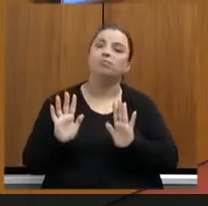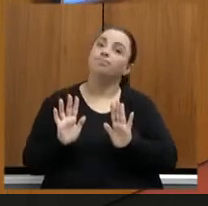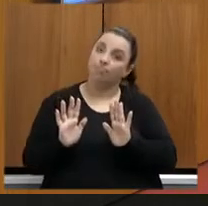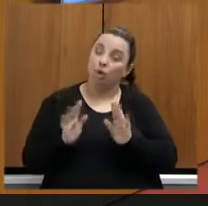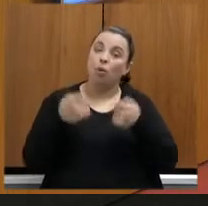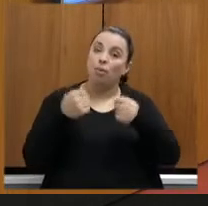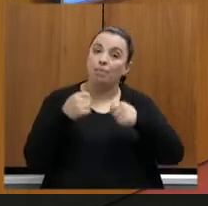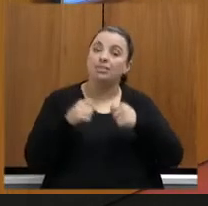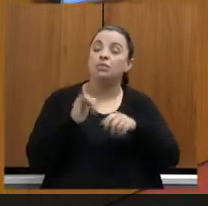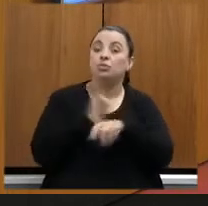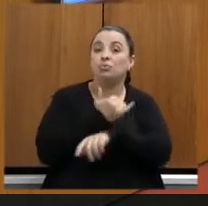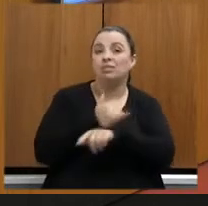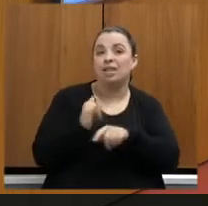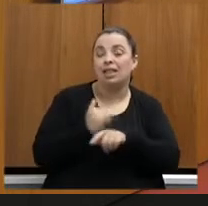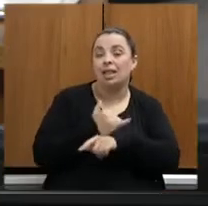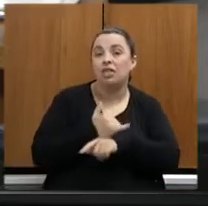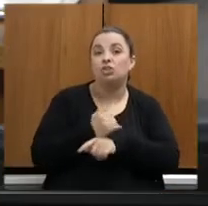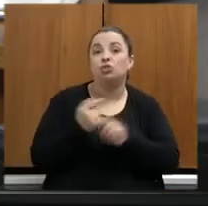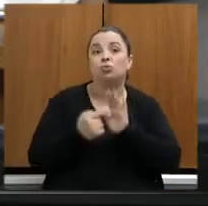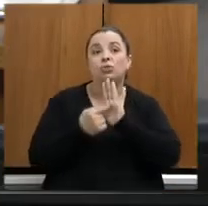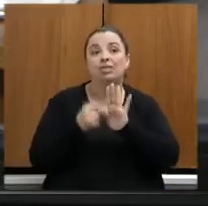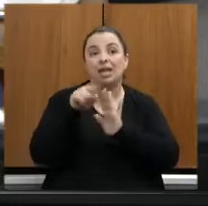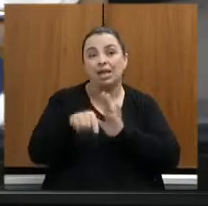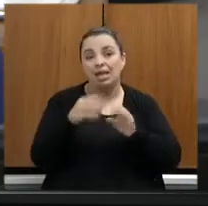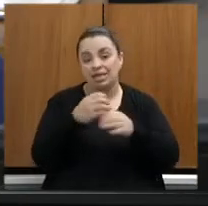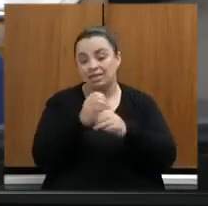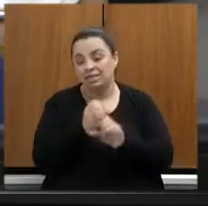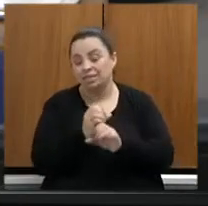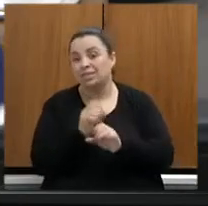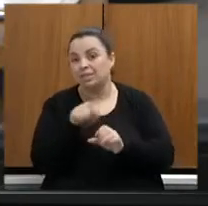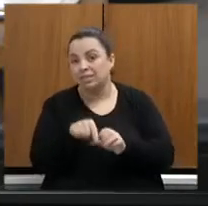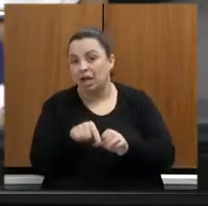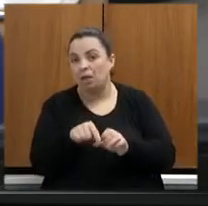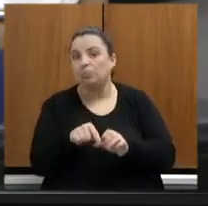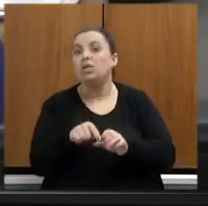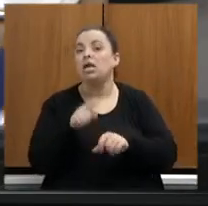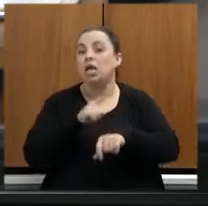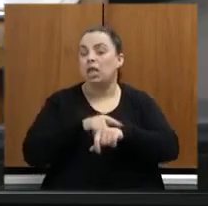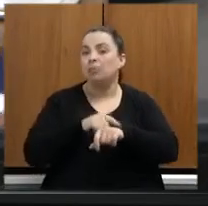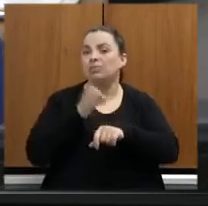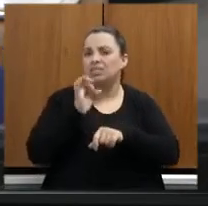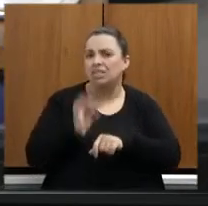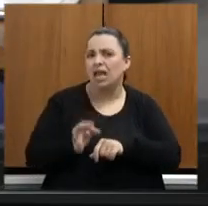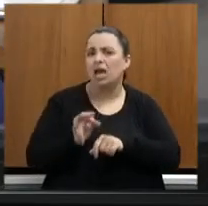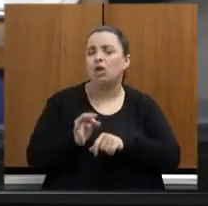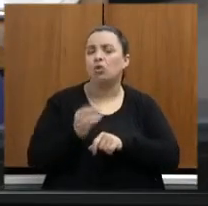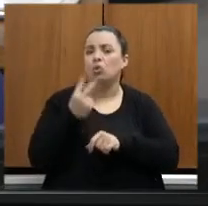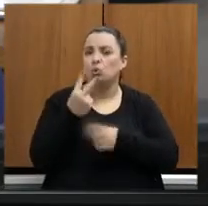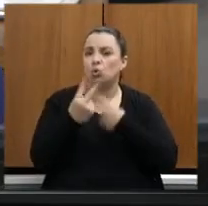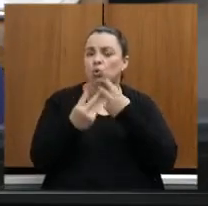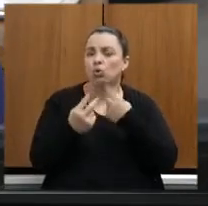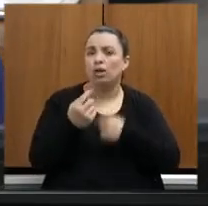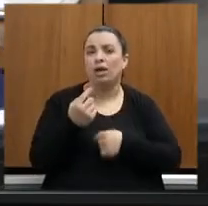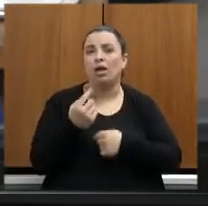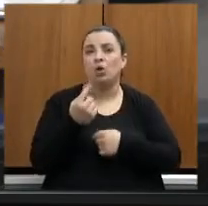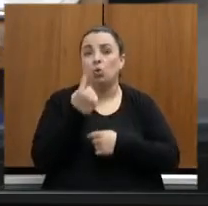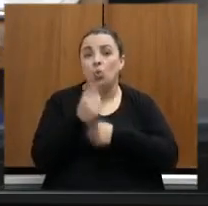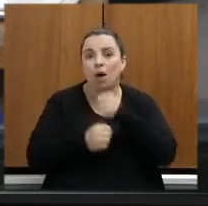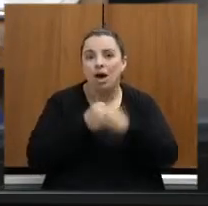mostrar que com os exames feitos a tempo e a hora duas vezes por ano de Brucelose tuberculose